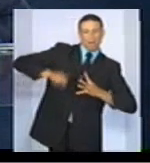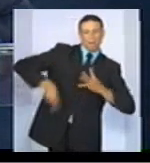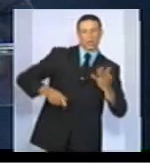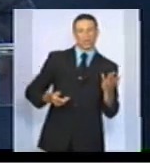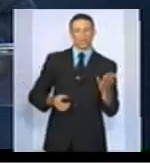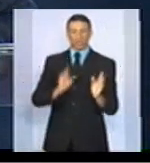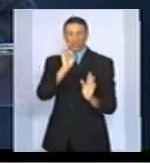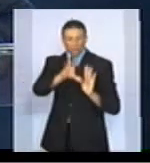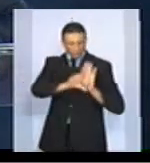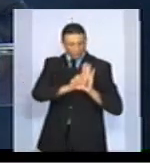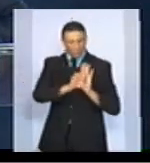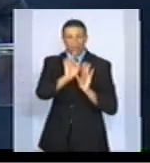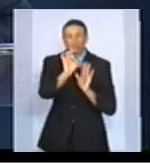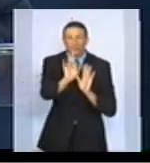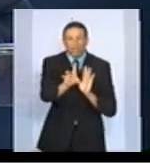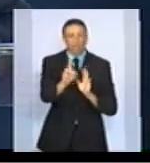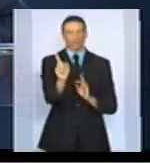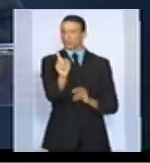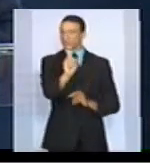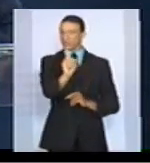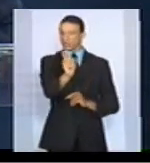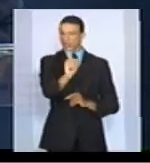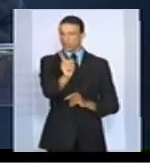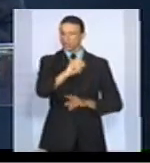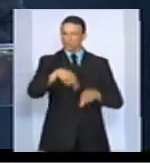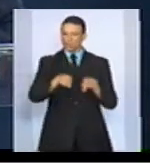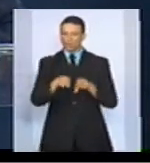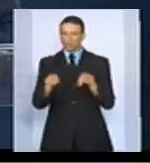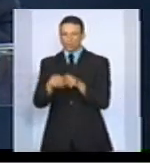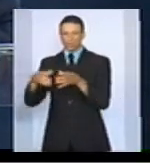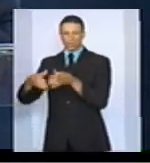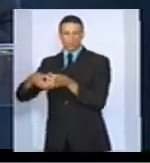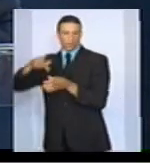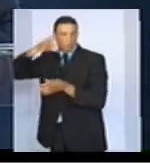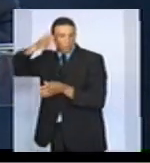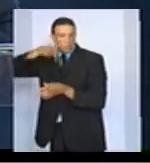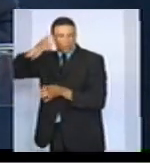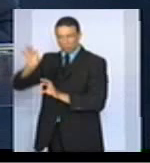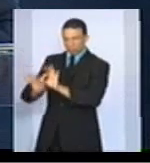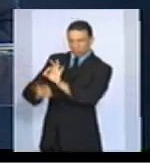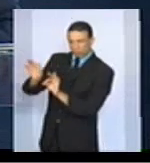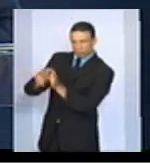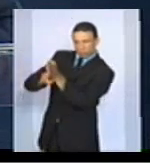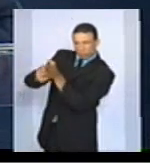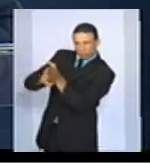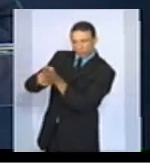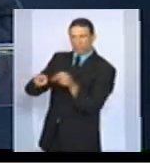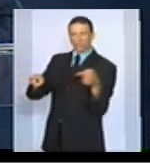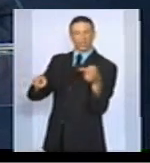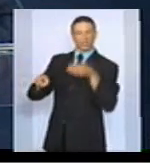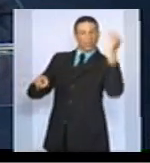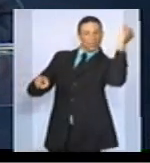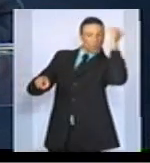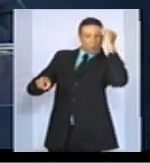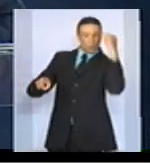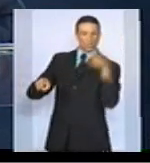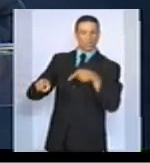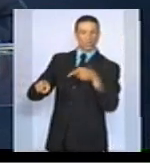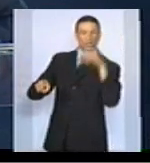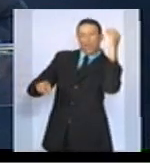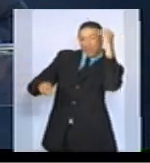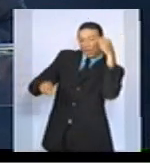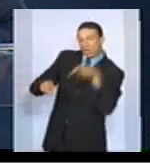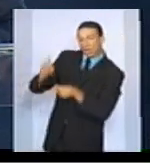legislação mas especialmente após a delegação dos poderes regulatórios para a agência quando se vê e aí